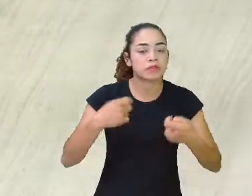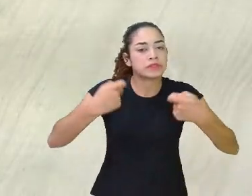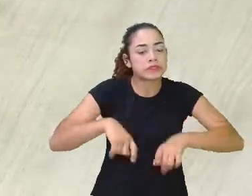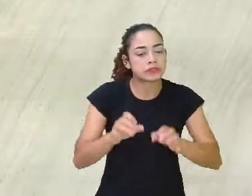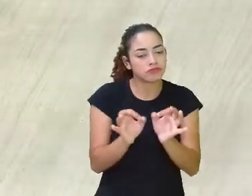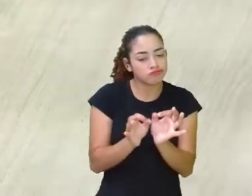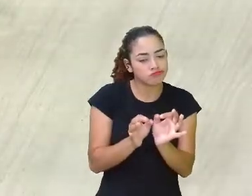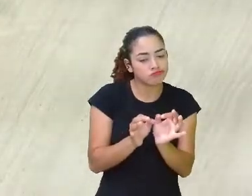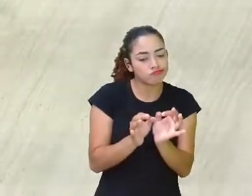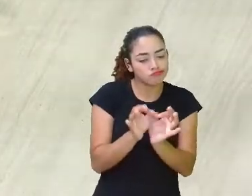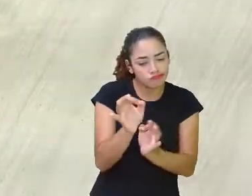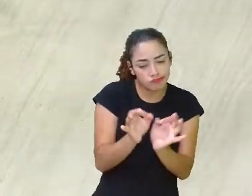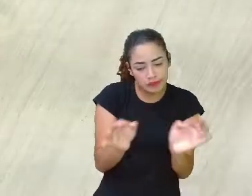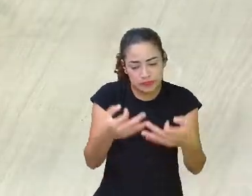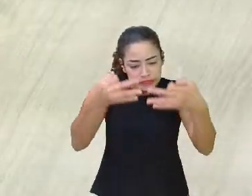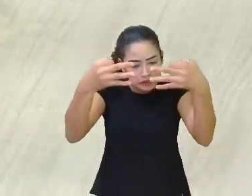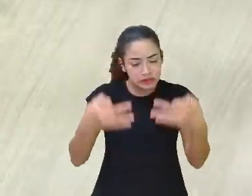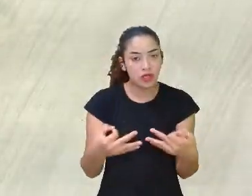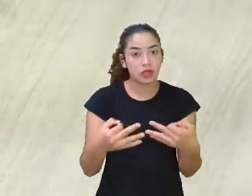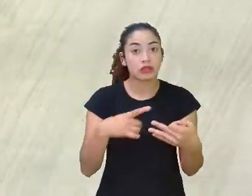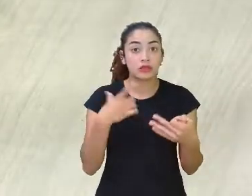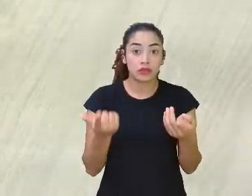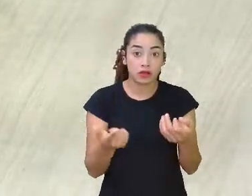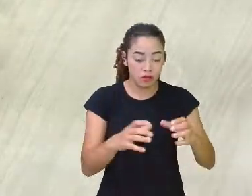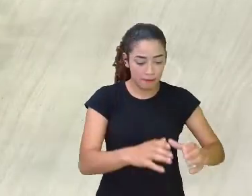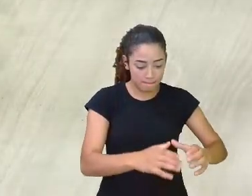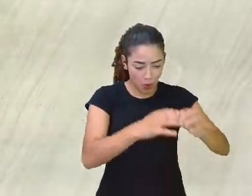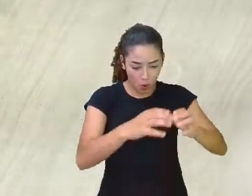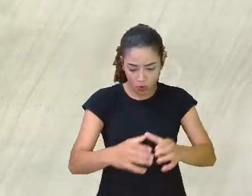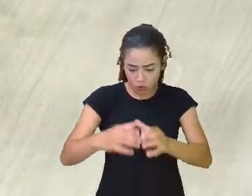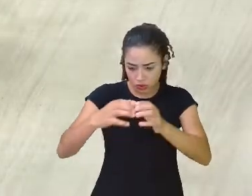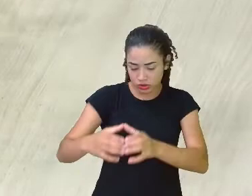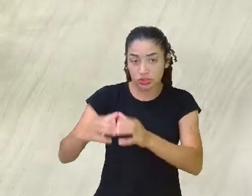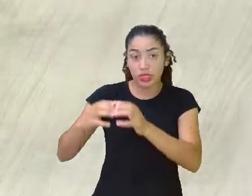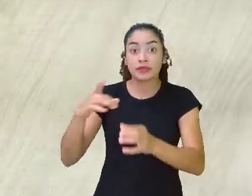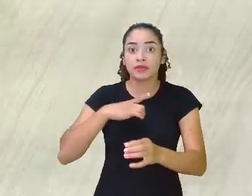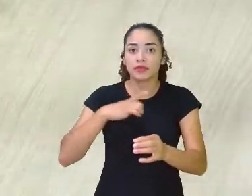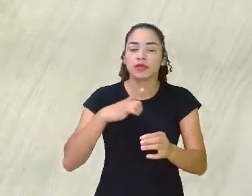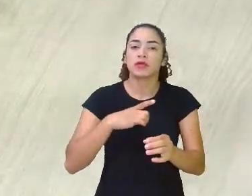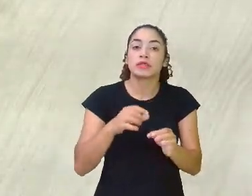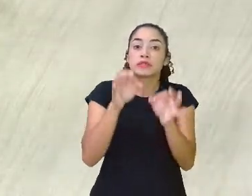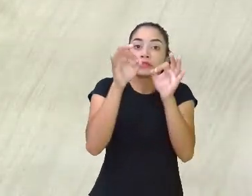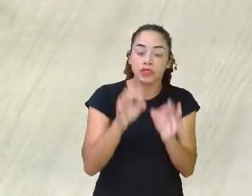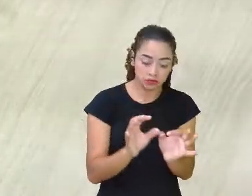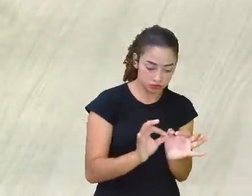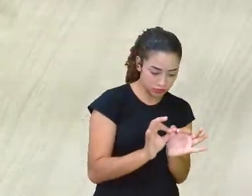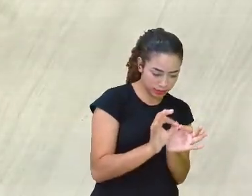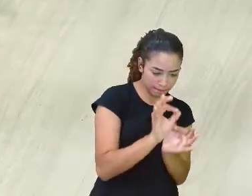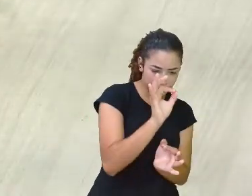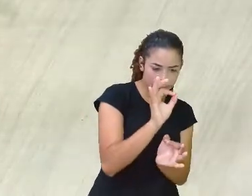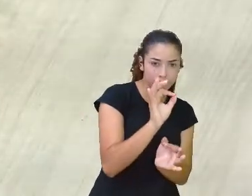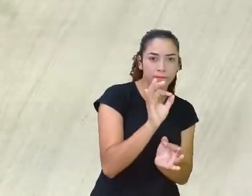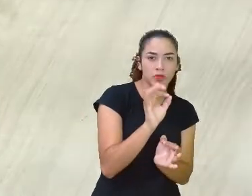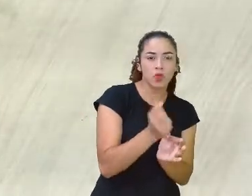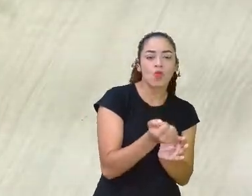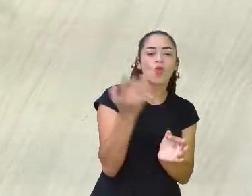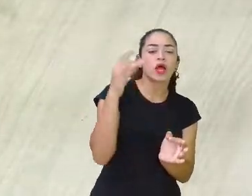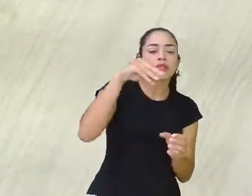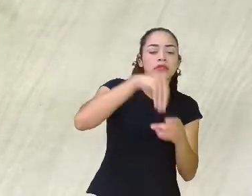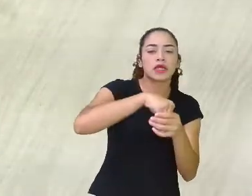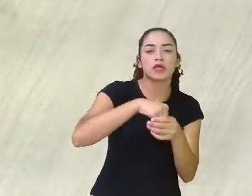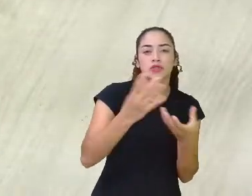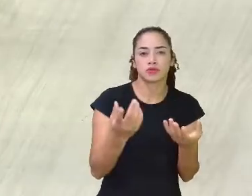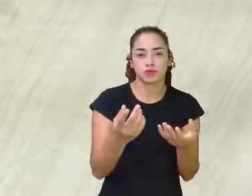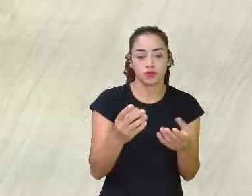esses potes aqui, ó, eles mostram exatamente a quantidade que tem em cada recipiente. Então, esse